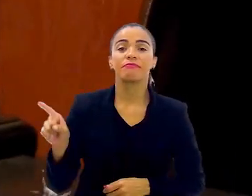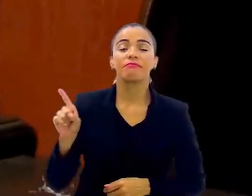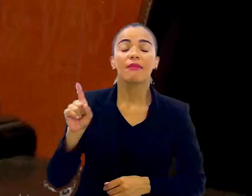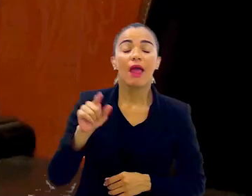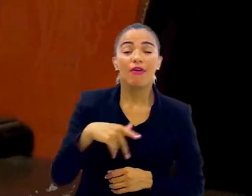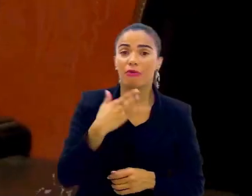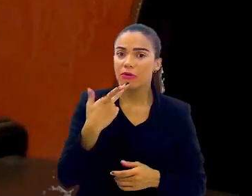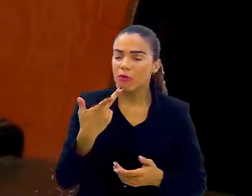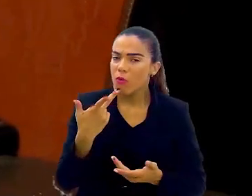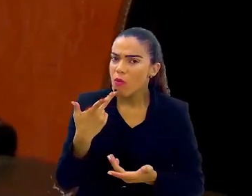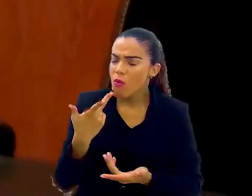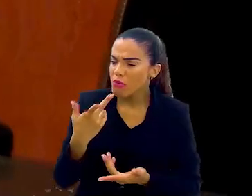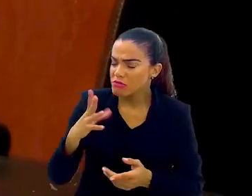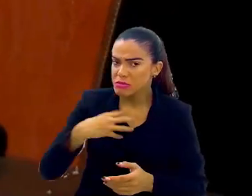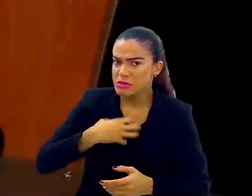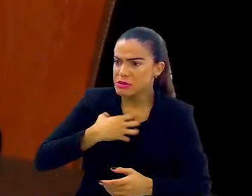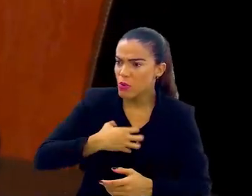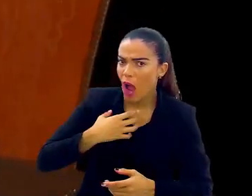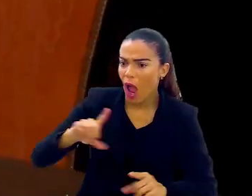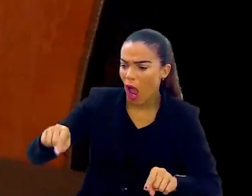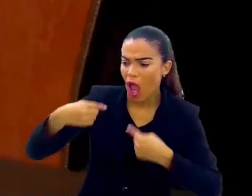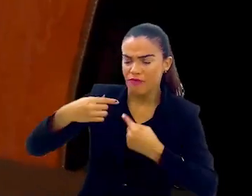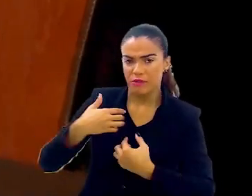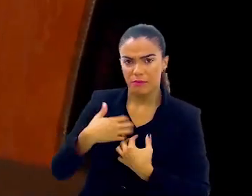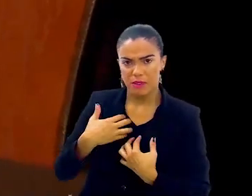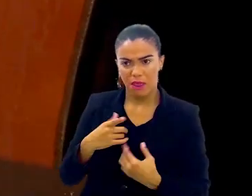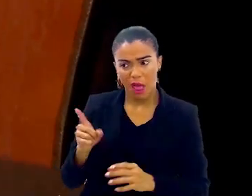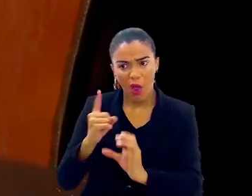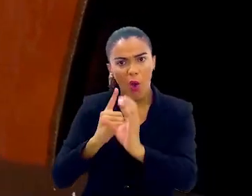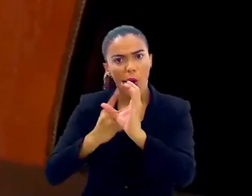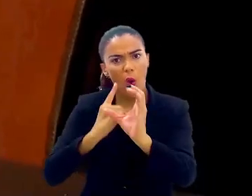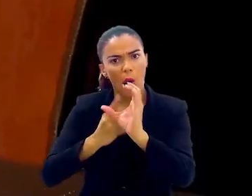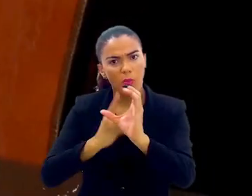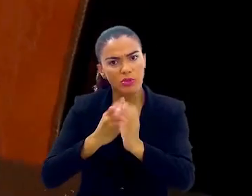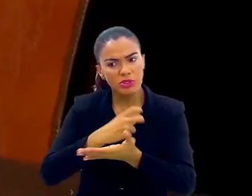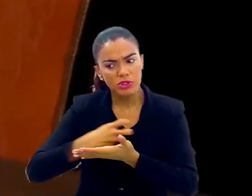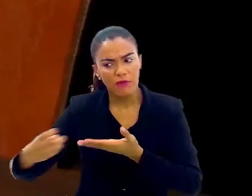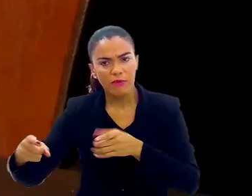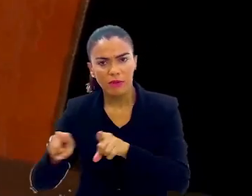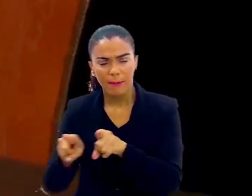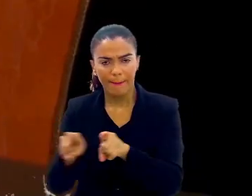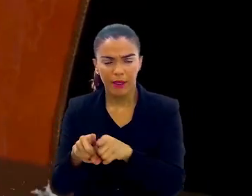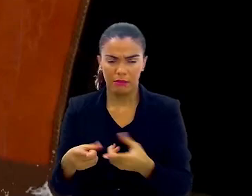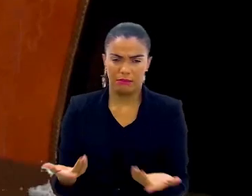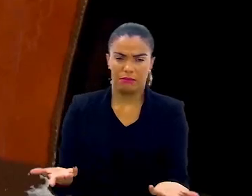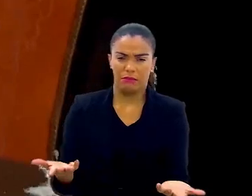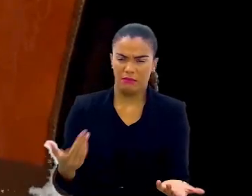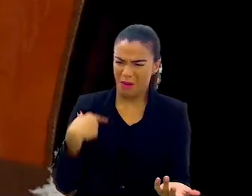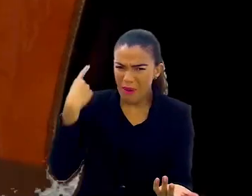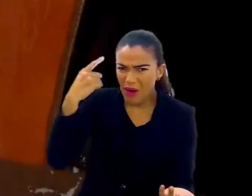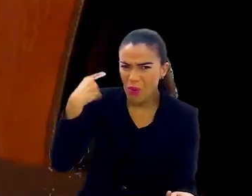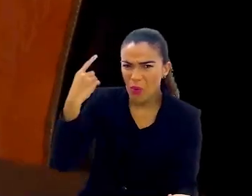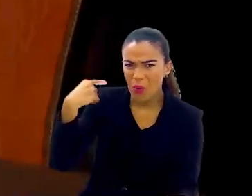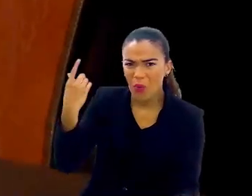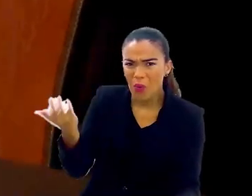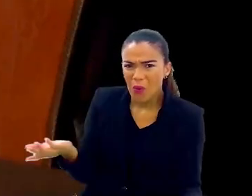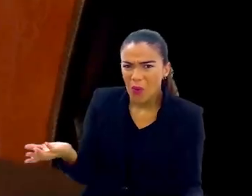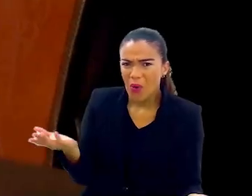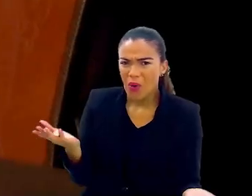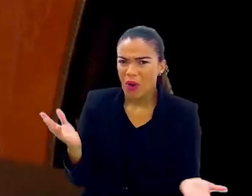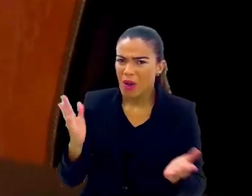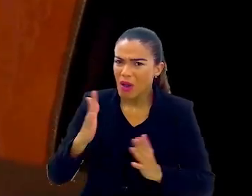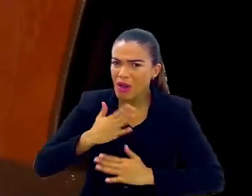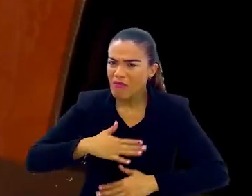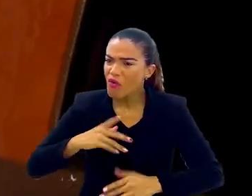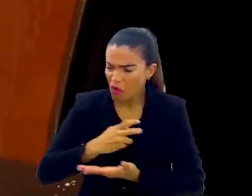E fiz um almoço e desagravo a ele e a um comunista que tinha sido caçado também. Você está maluco? Você vai ser caçado.